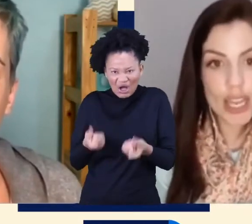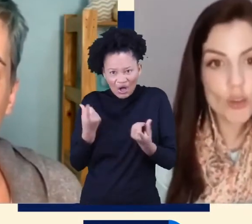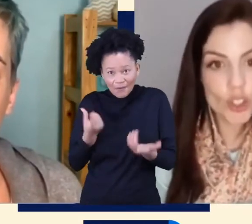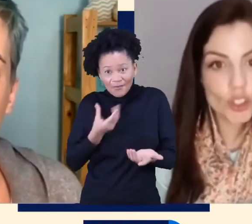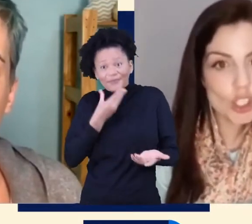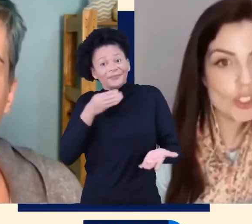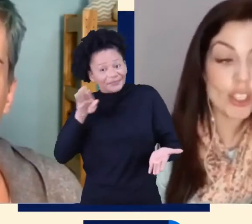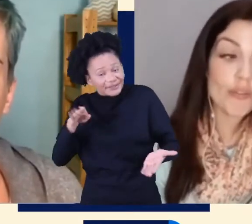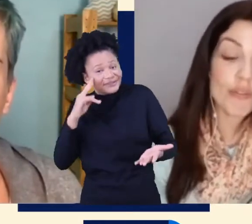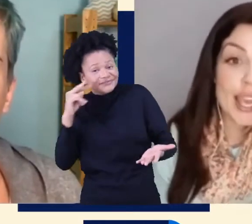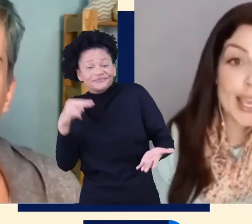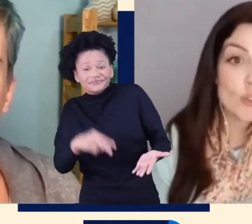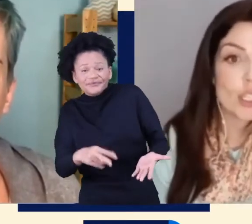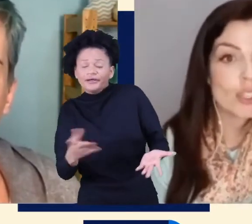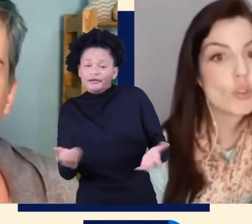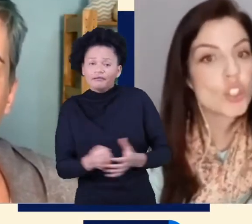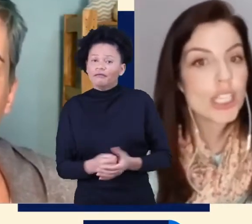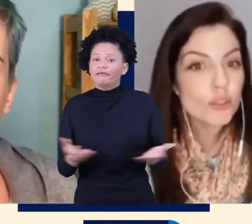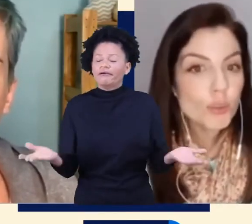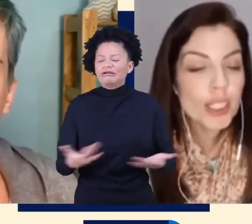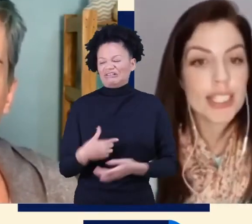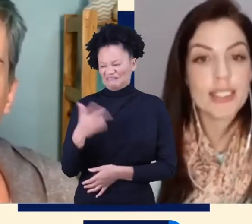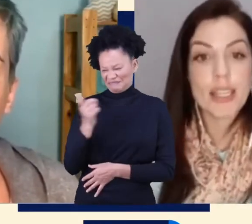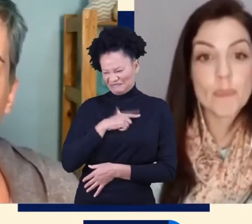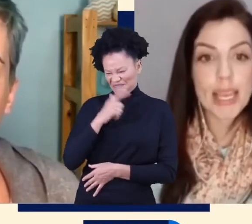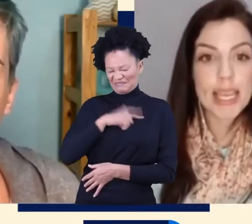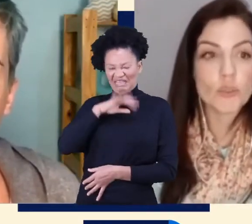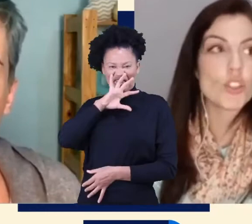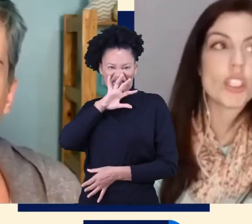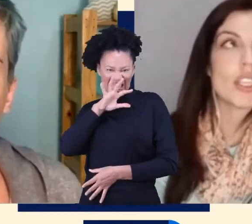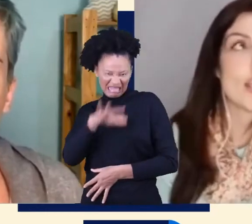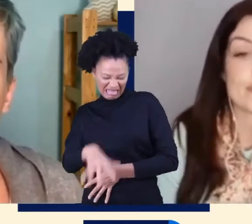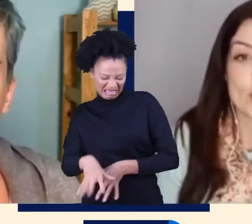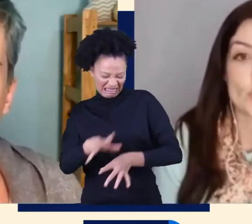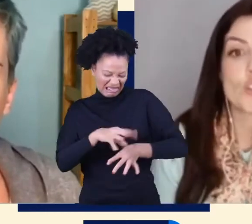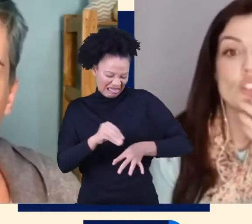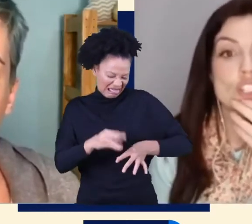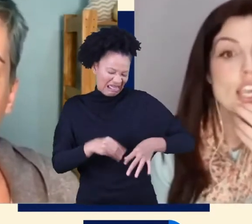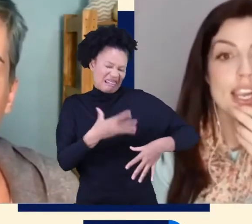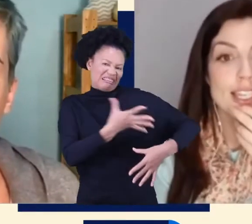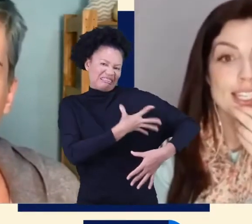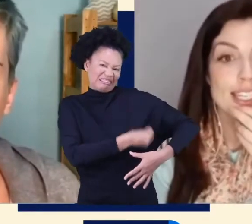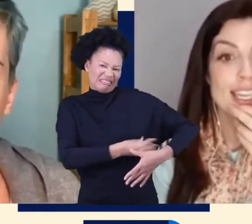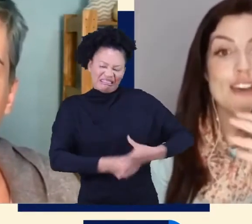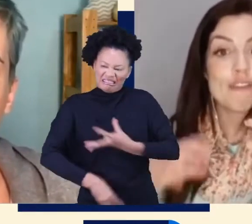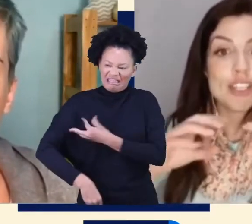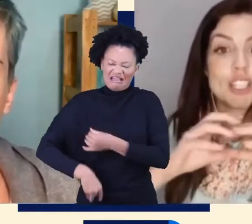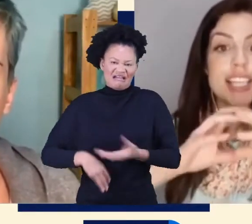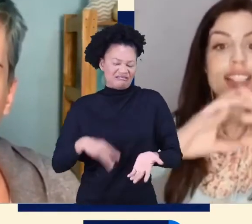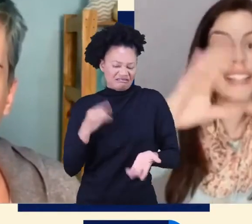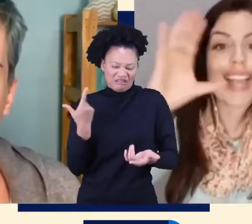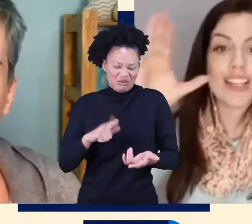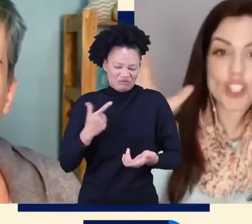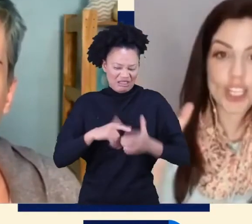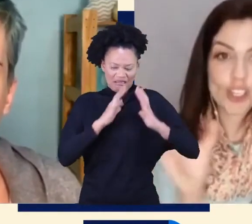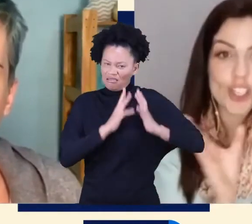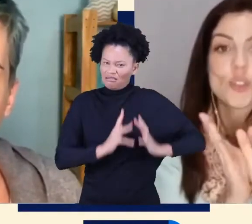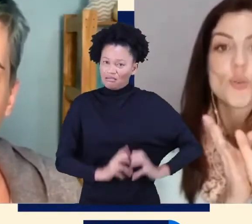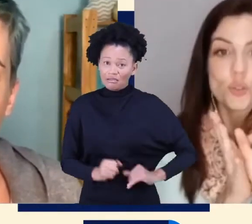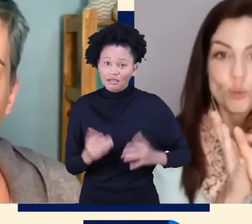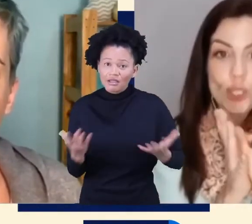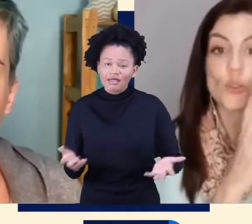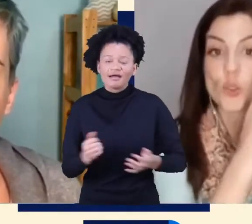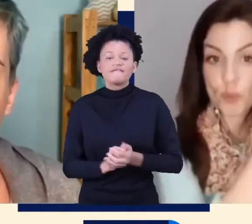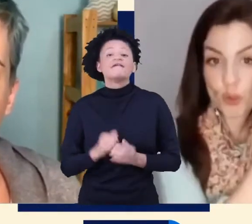gente tem hoje em dia de que é feio, de que é nojento mulher que tem pelo, de que é falta de higiene. Veja que a estética que a